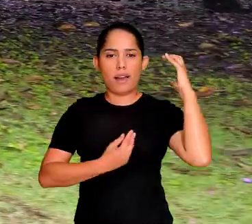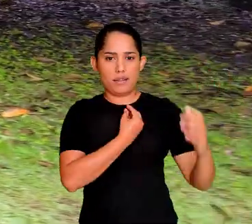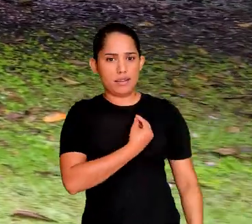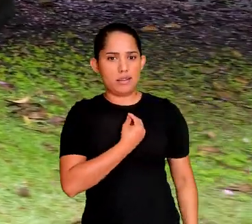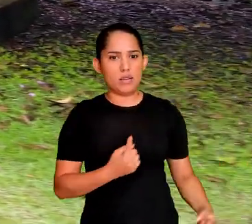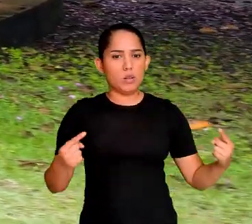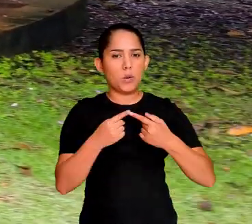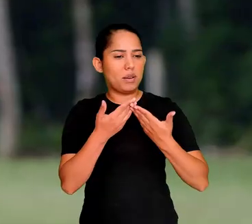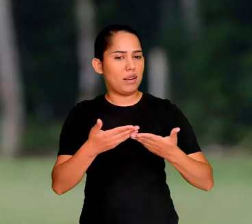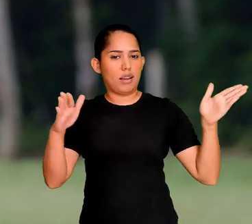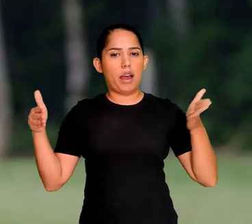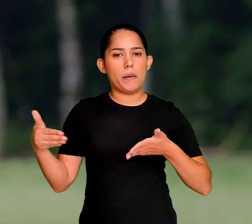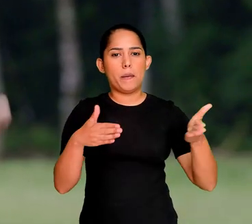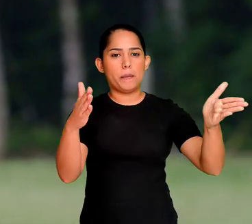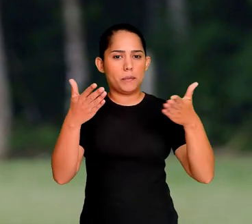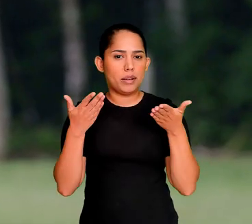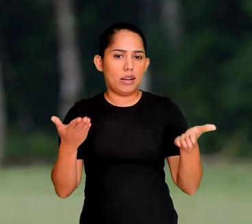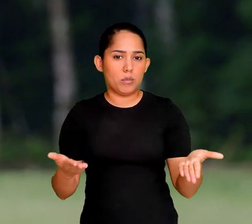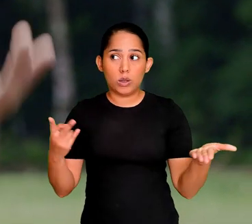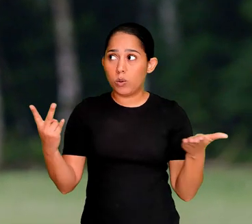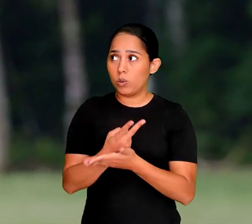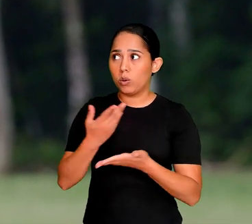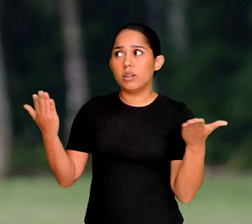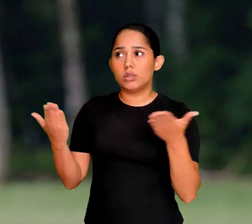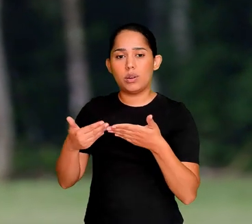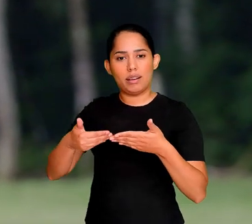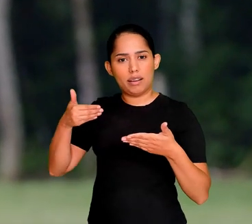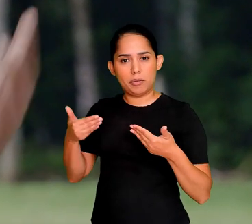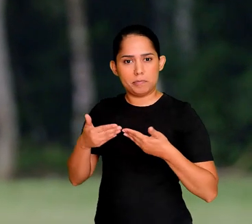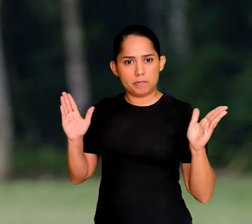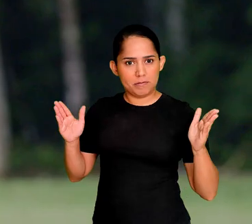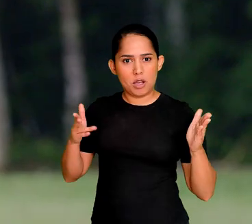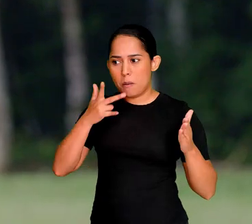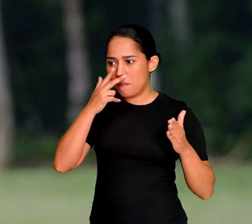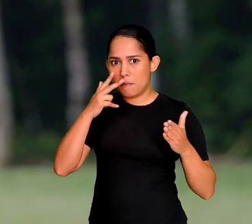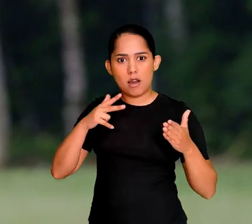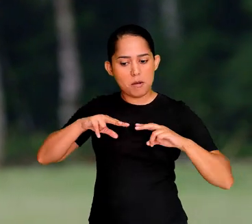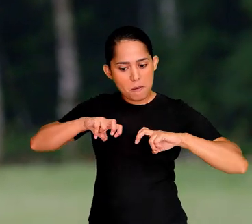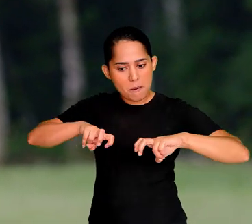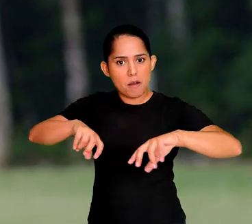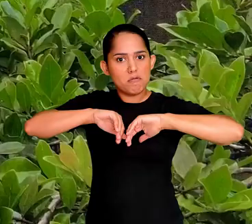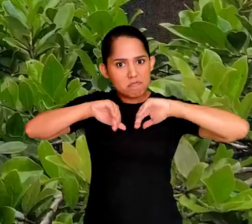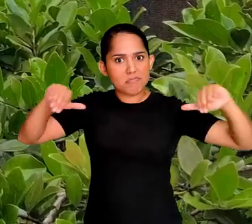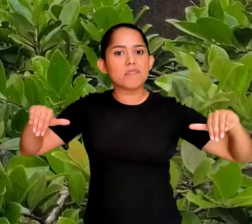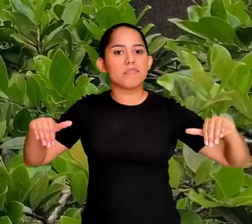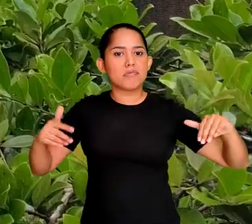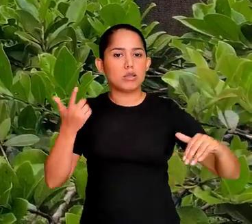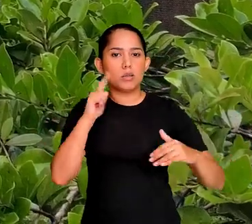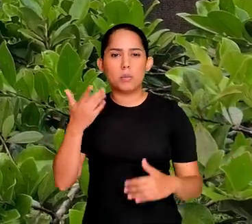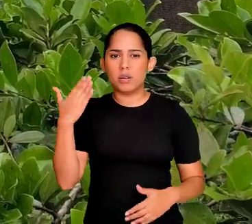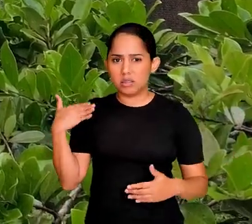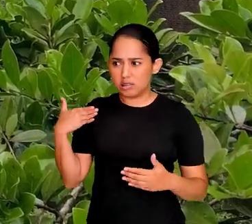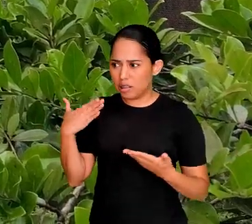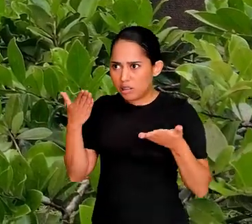Floresta Viva é um abridor de caminho, né? A gente abriu caminhos aqui para o que está acontecendo hoje, né? Porque a gente veio desbravar esse lugar. De onde eu vim,